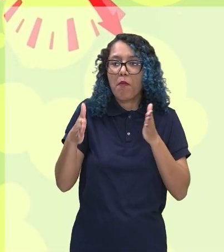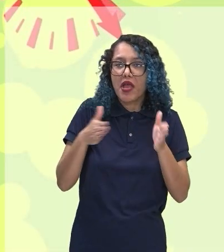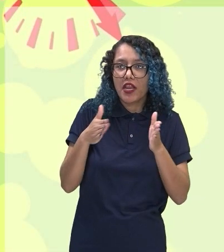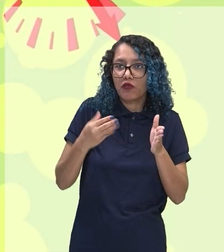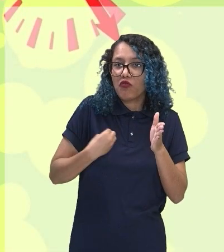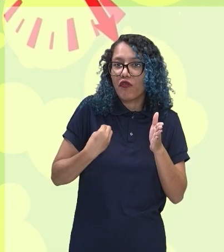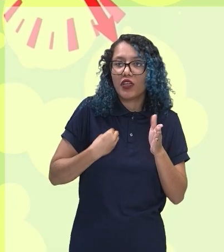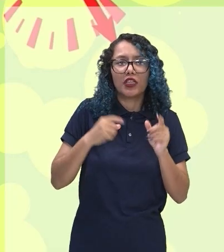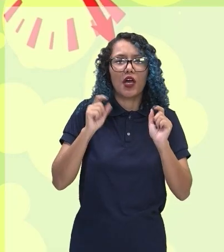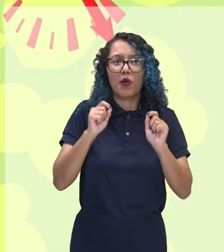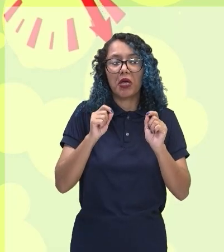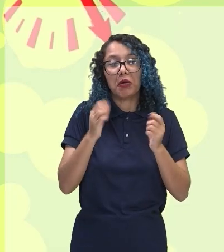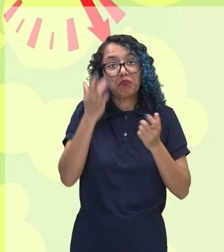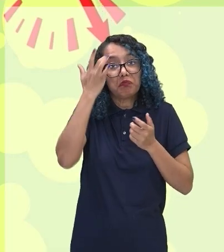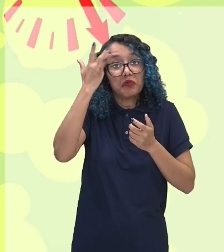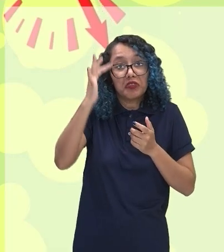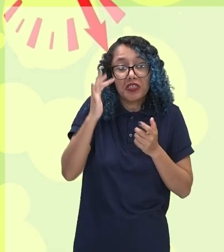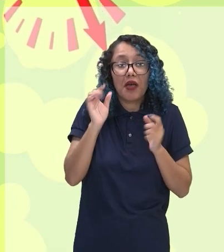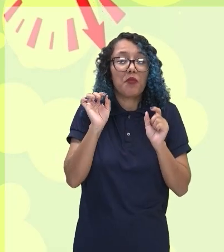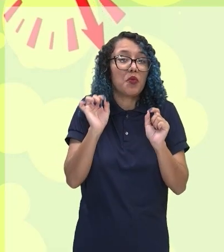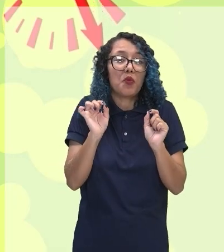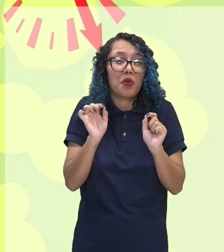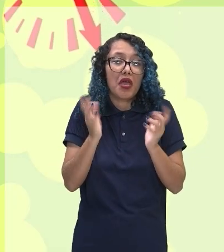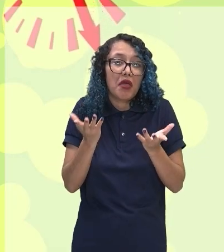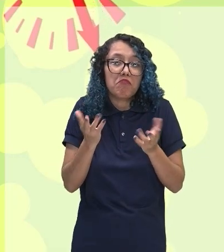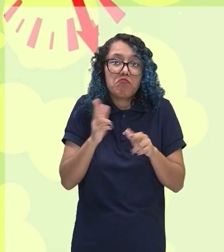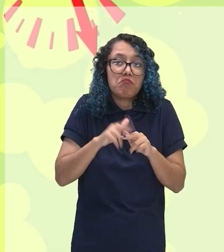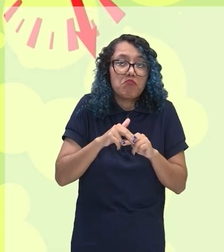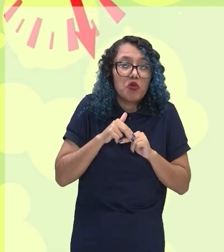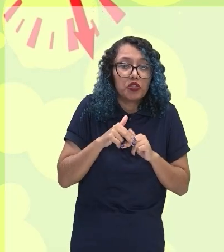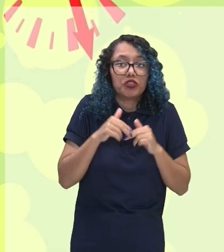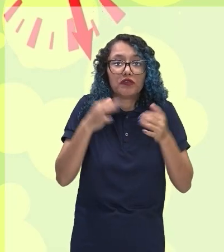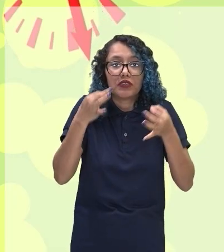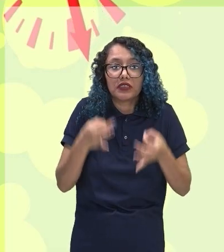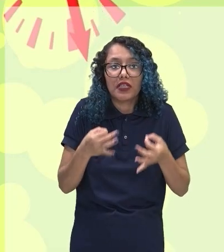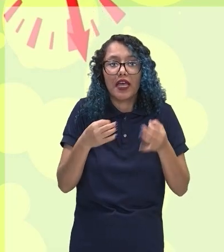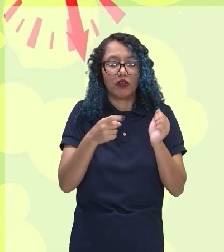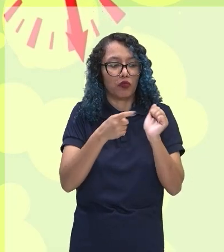vida, não se sabe exatamente por quê, esse relógio é ativado.